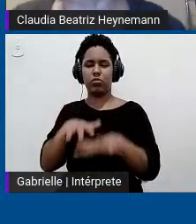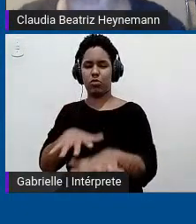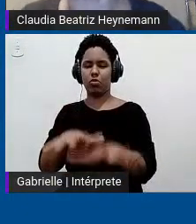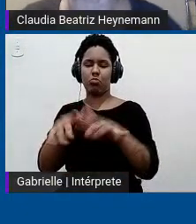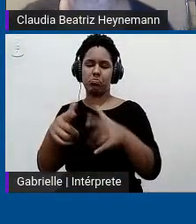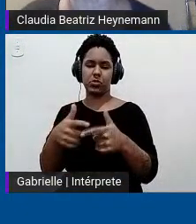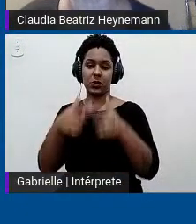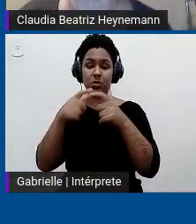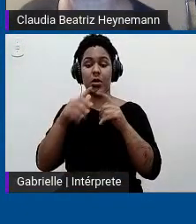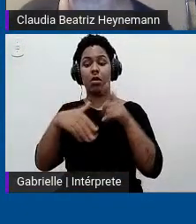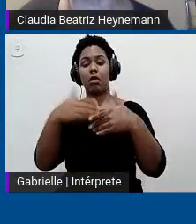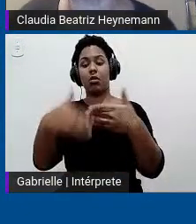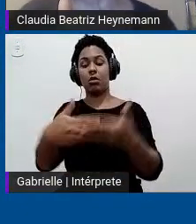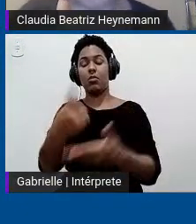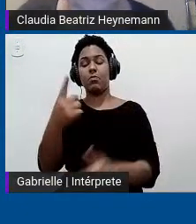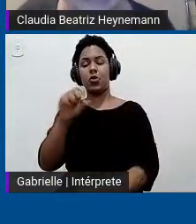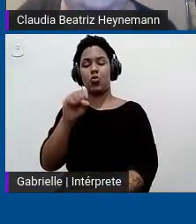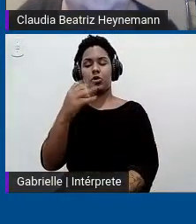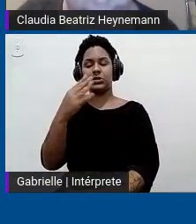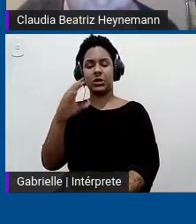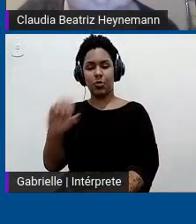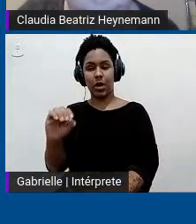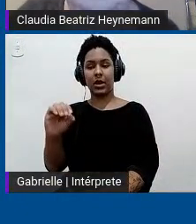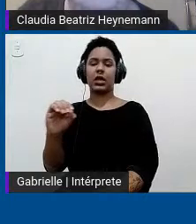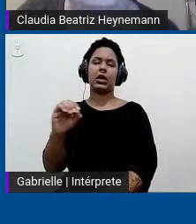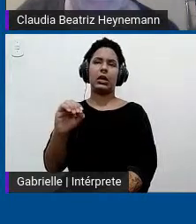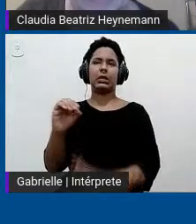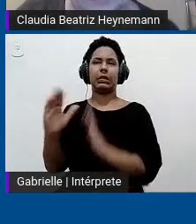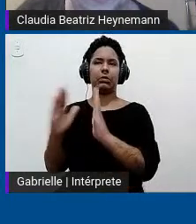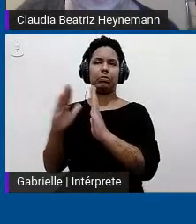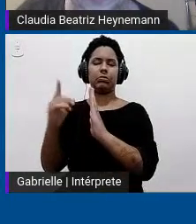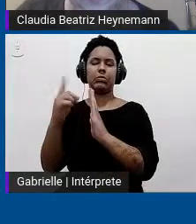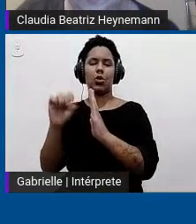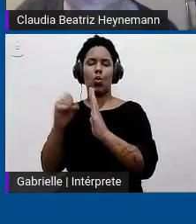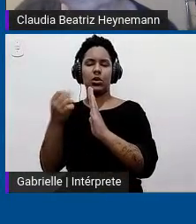das ferrovias entre 1840 e 1860.